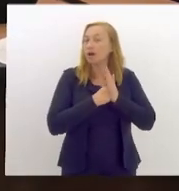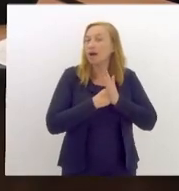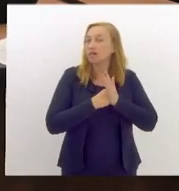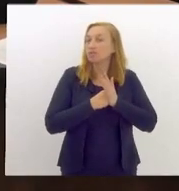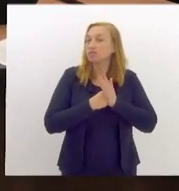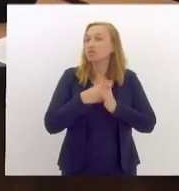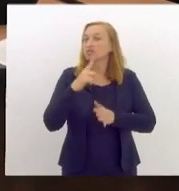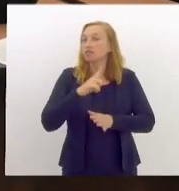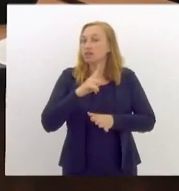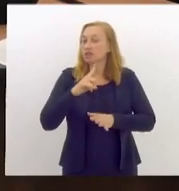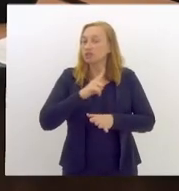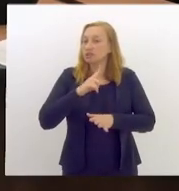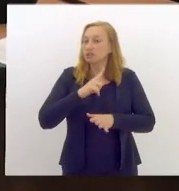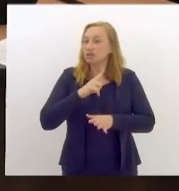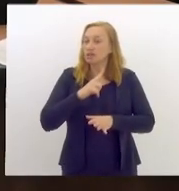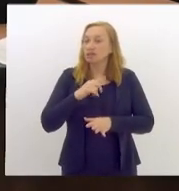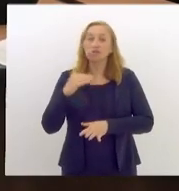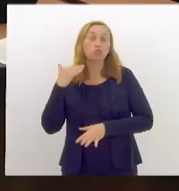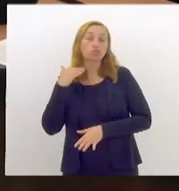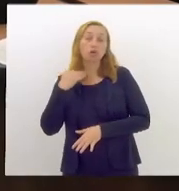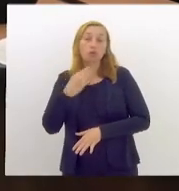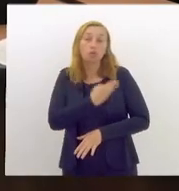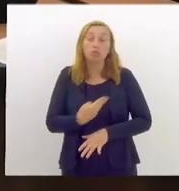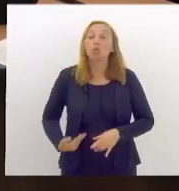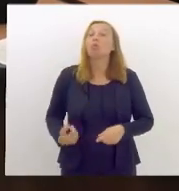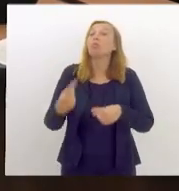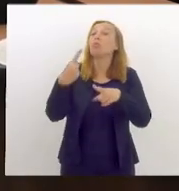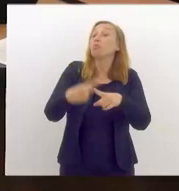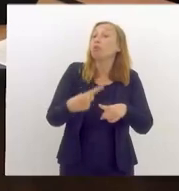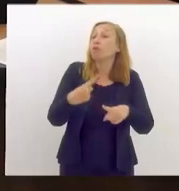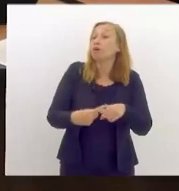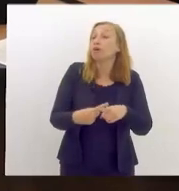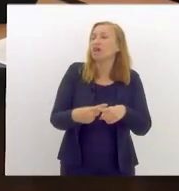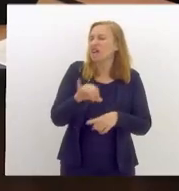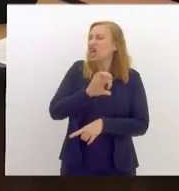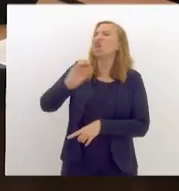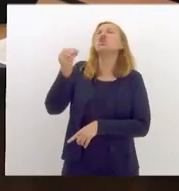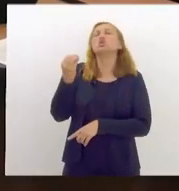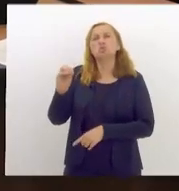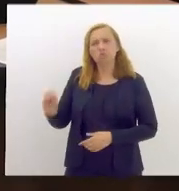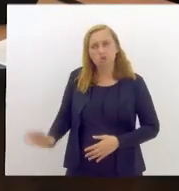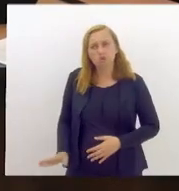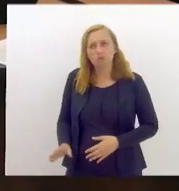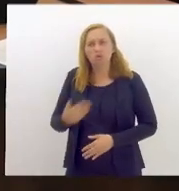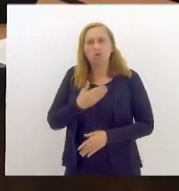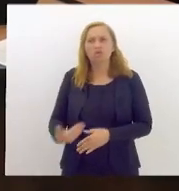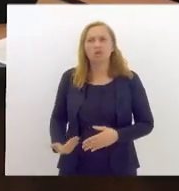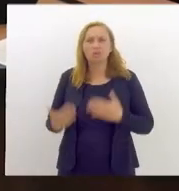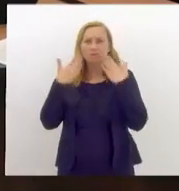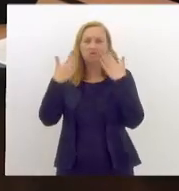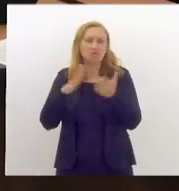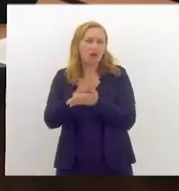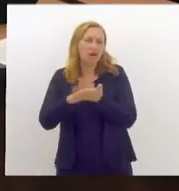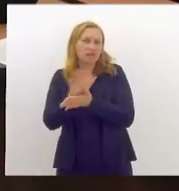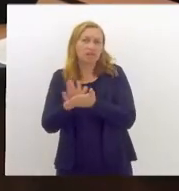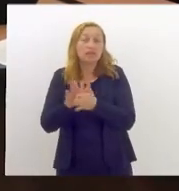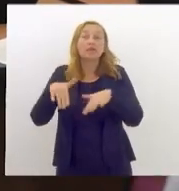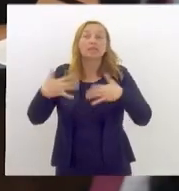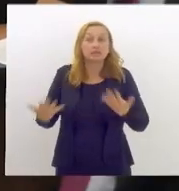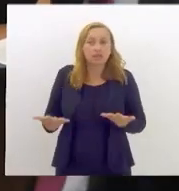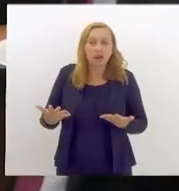vai gerar aos cofres públicos porque isso se quer o apresentou então